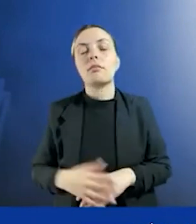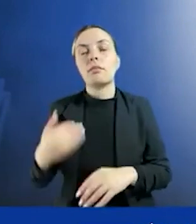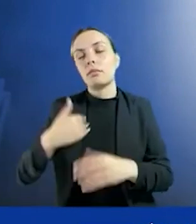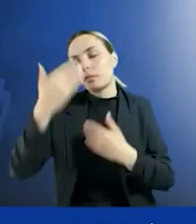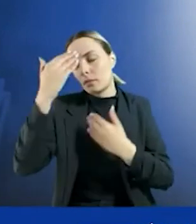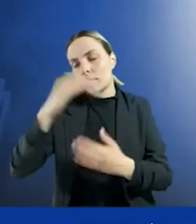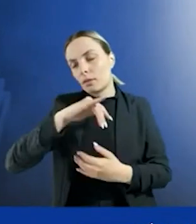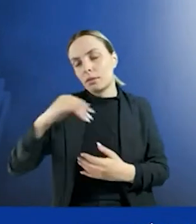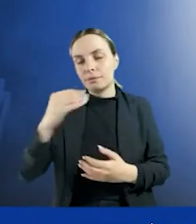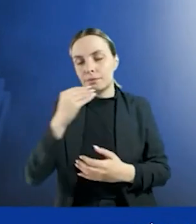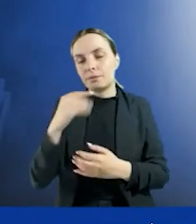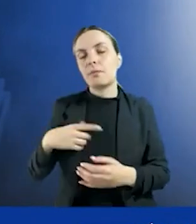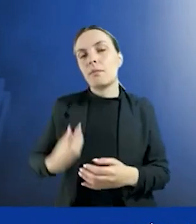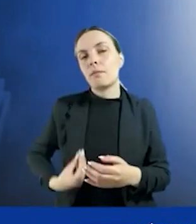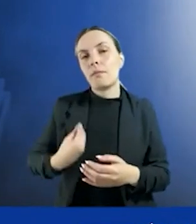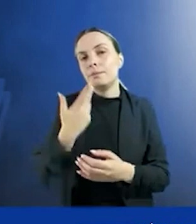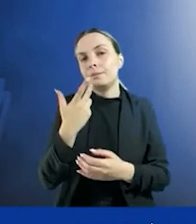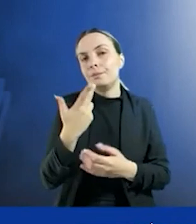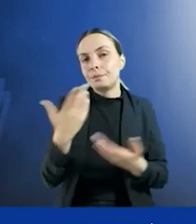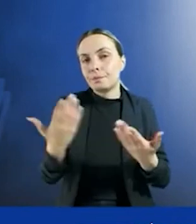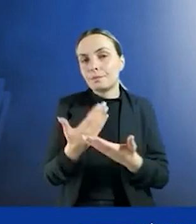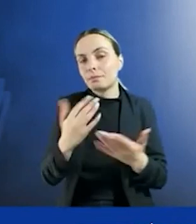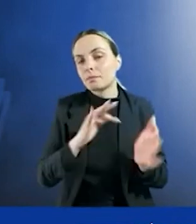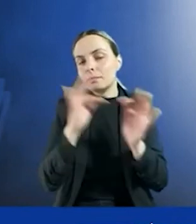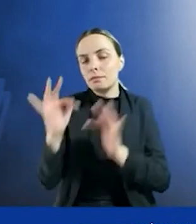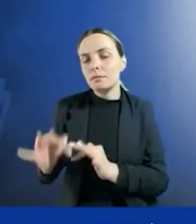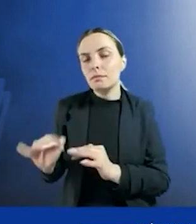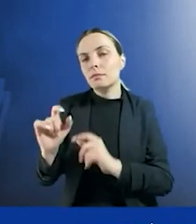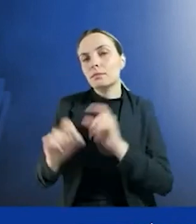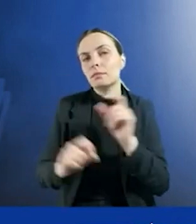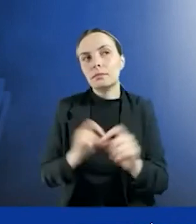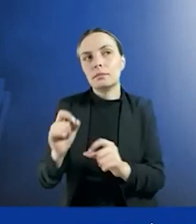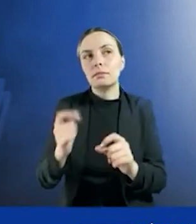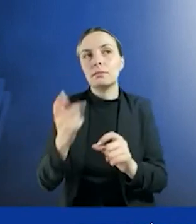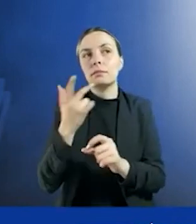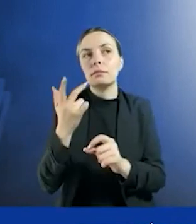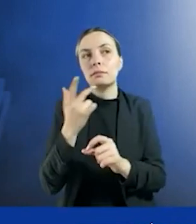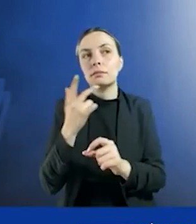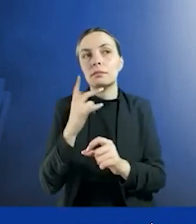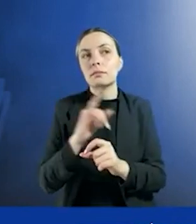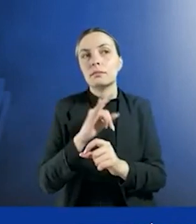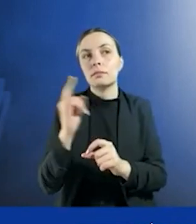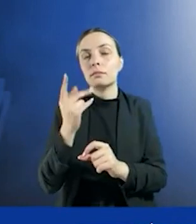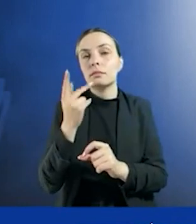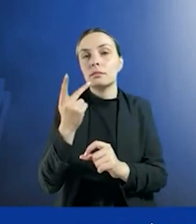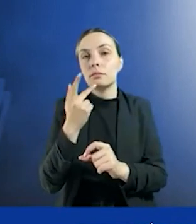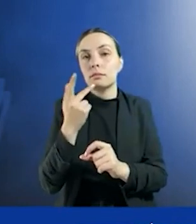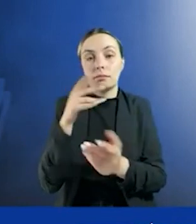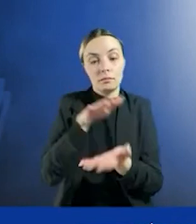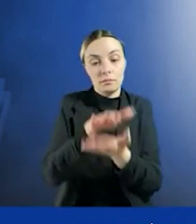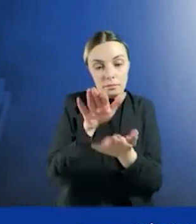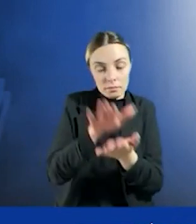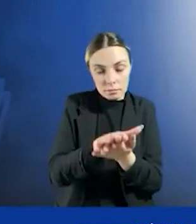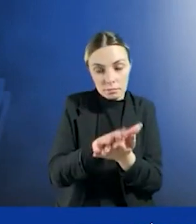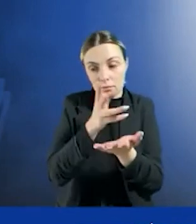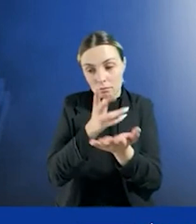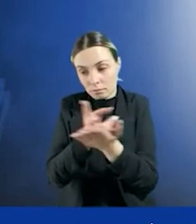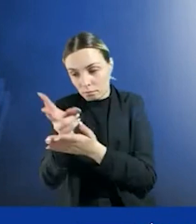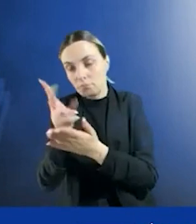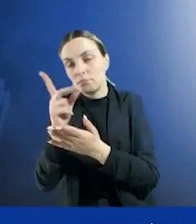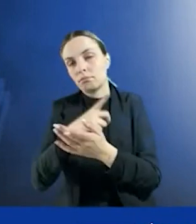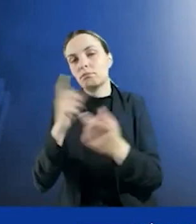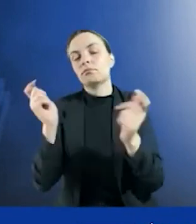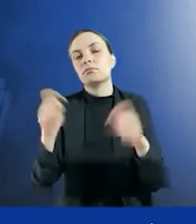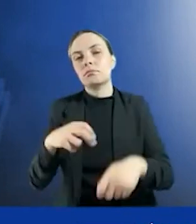oportunidade e termino finalizando aqui com o nosso lema de que produzir e conservar é possível e nós